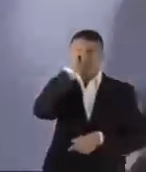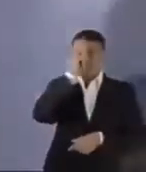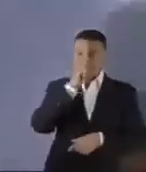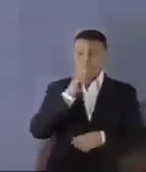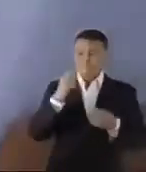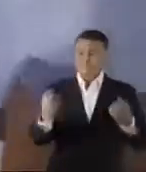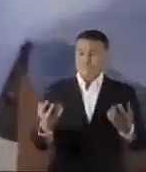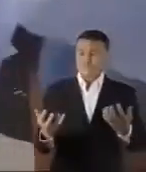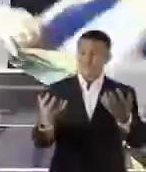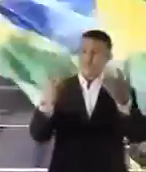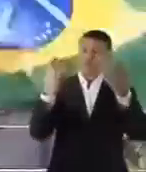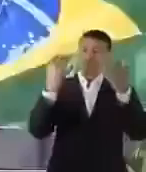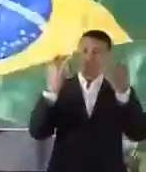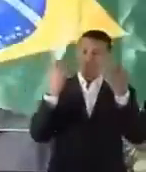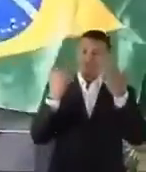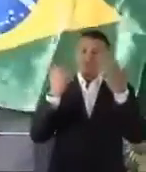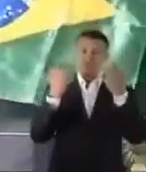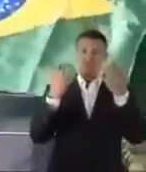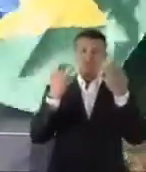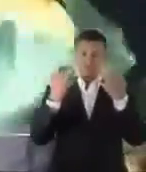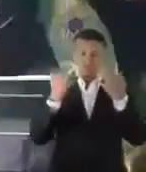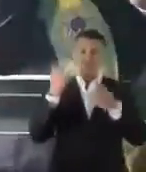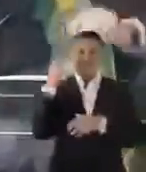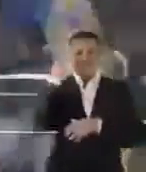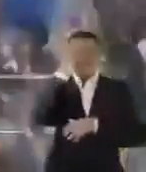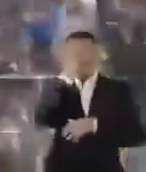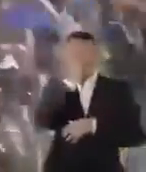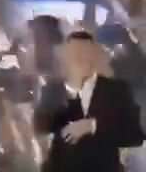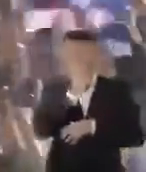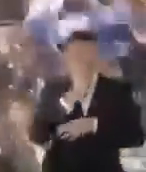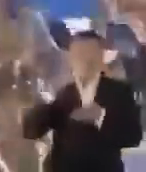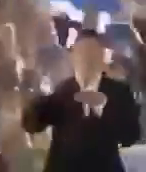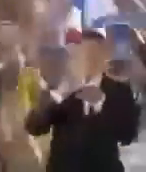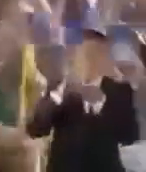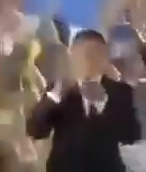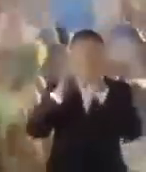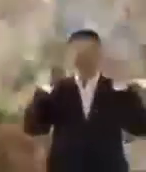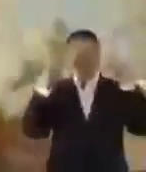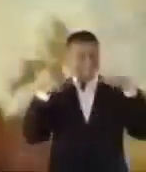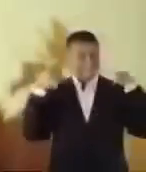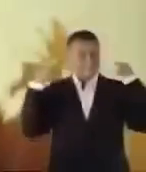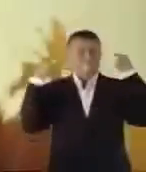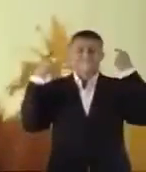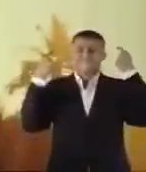É mais verde e amarelo, mais bonito e